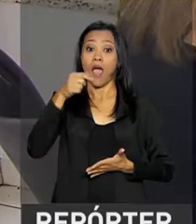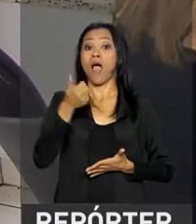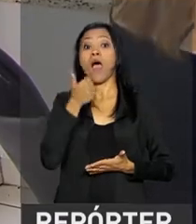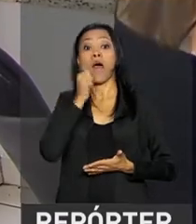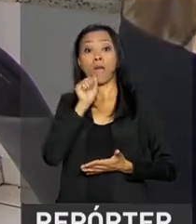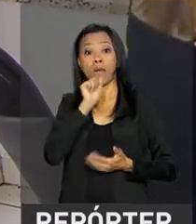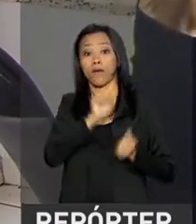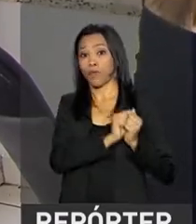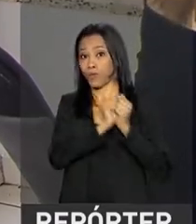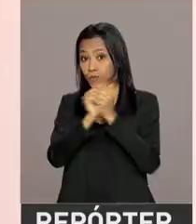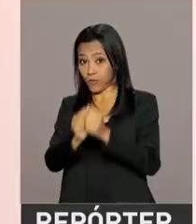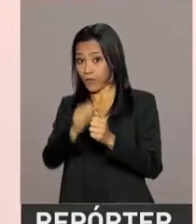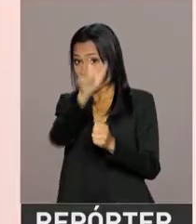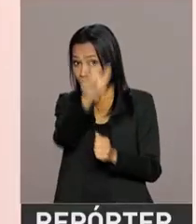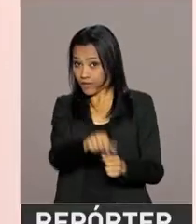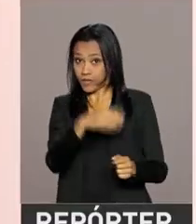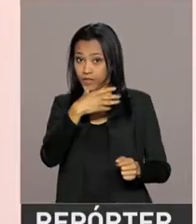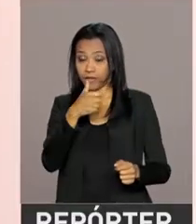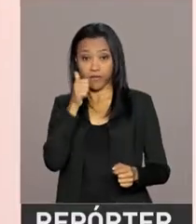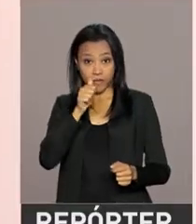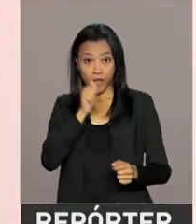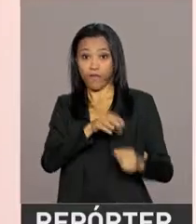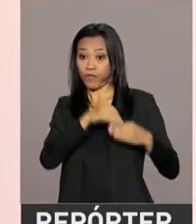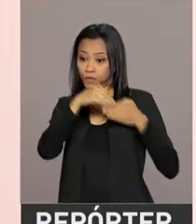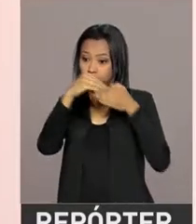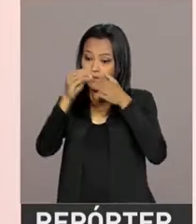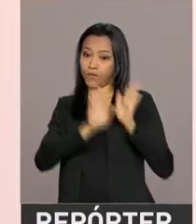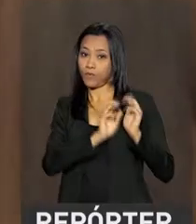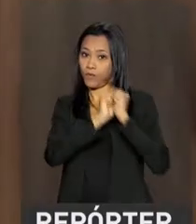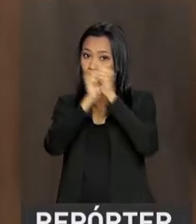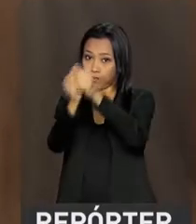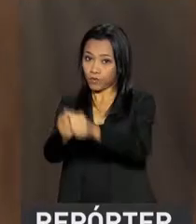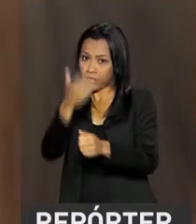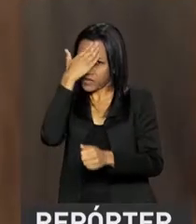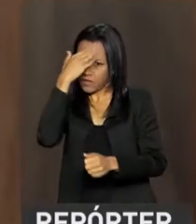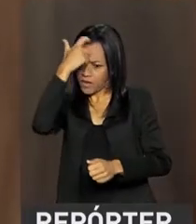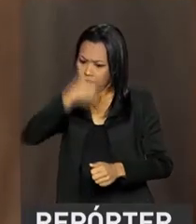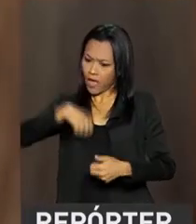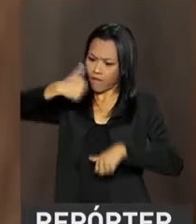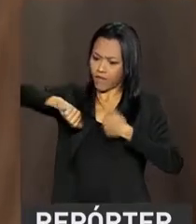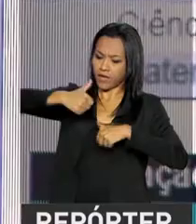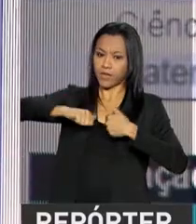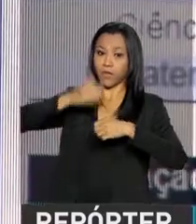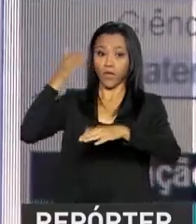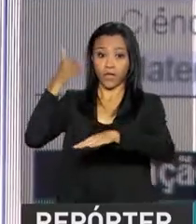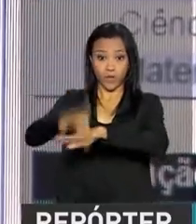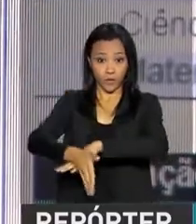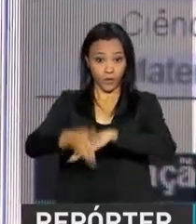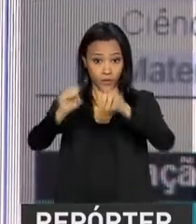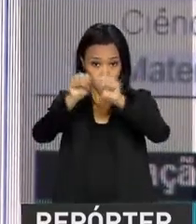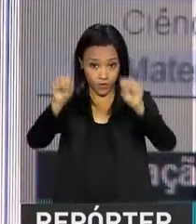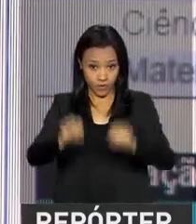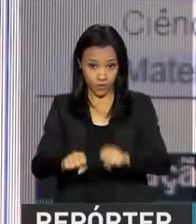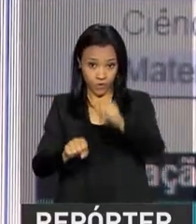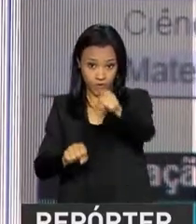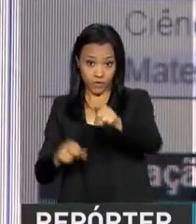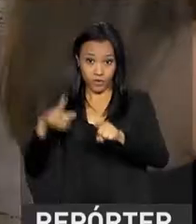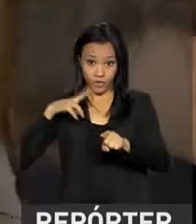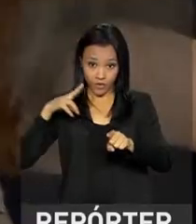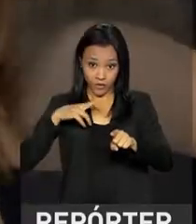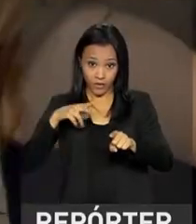concluiu o ensino médio para conferir o desempenho na prova e foi só acessar o sistema com as notas individuais